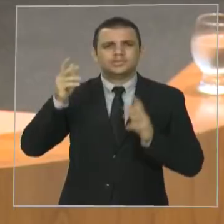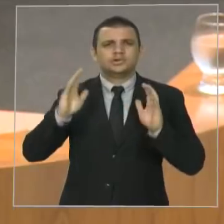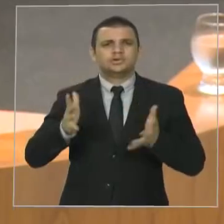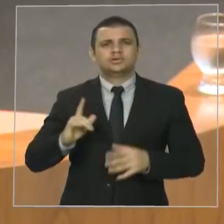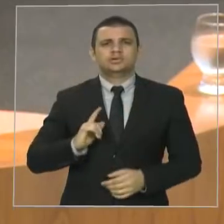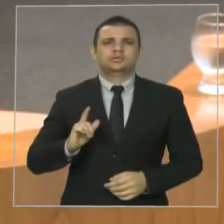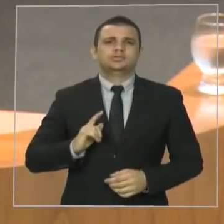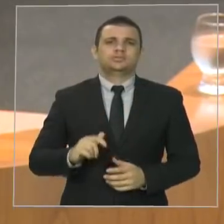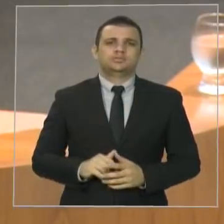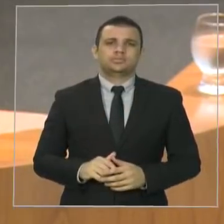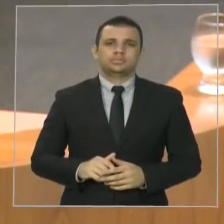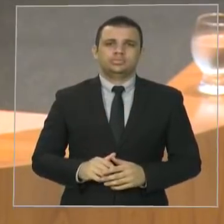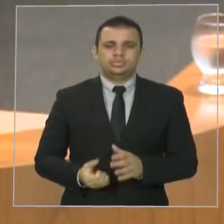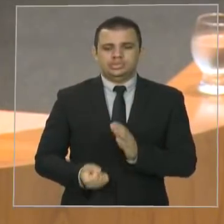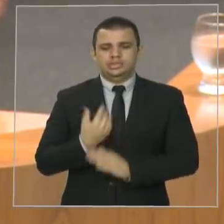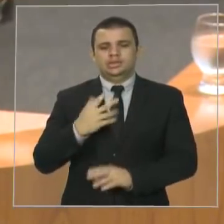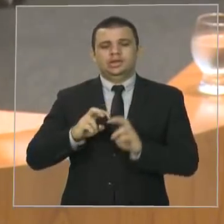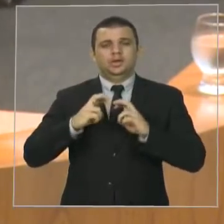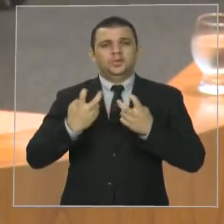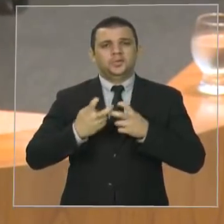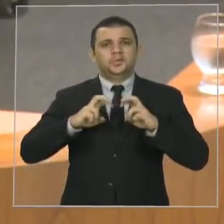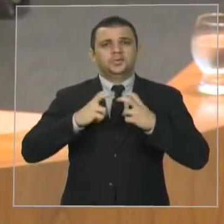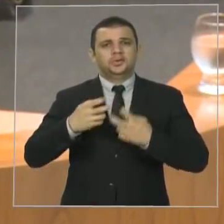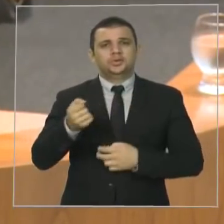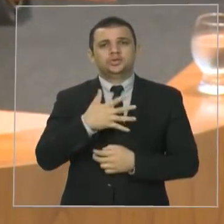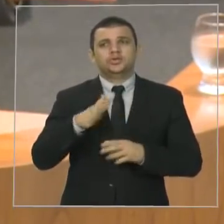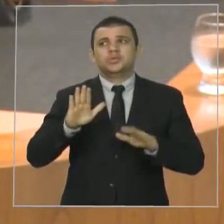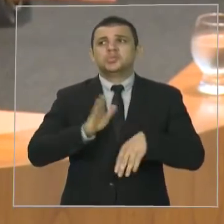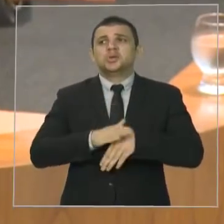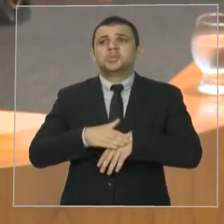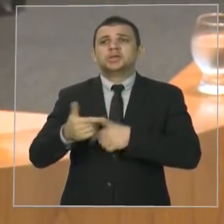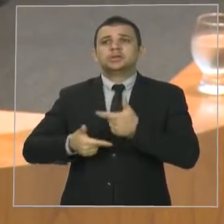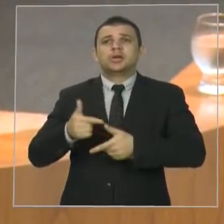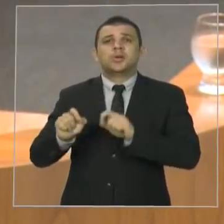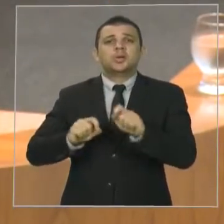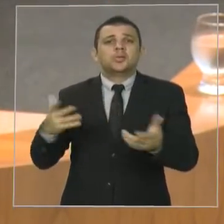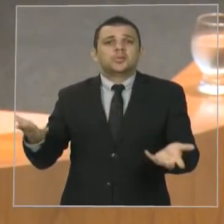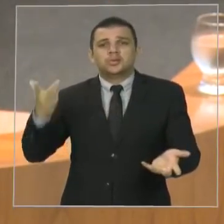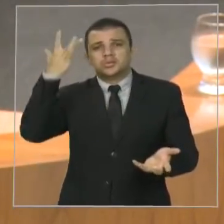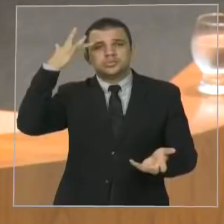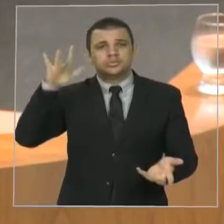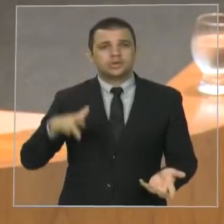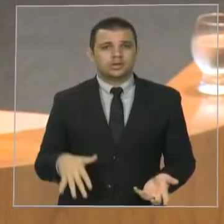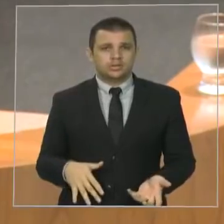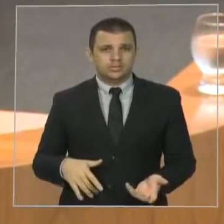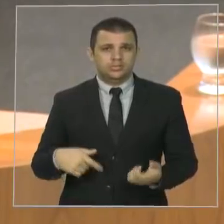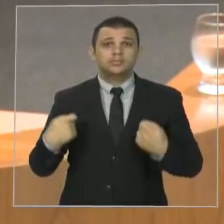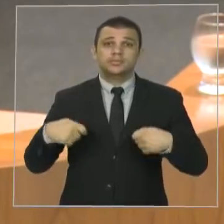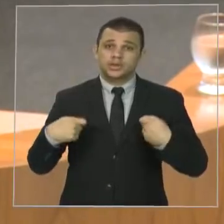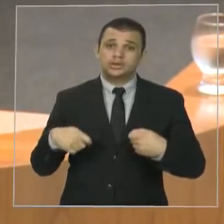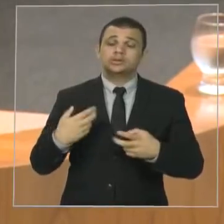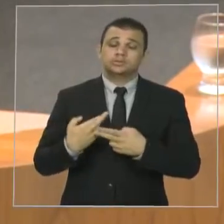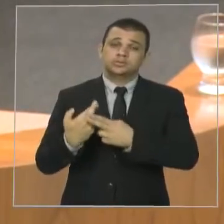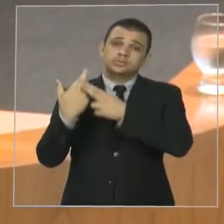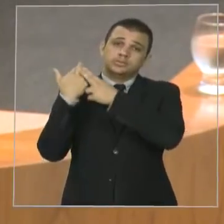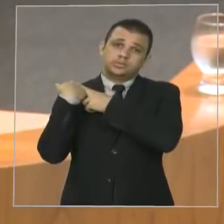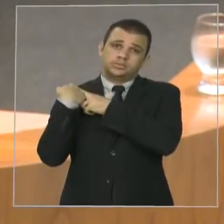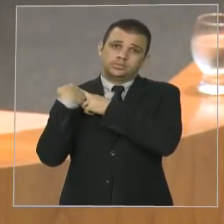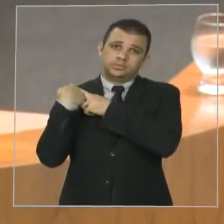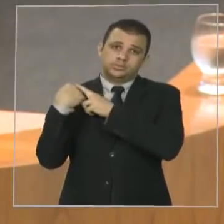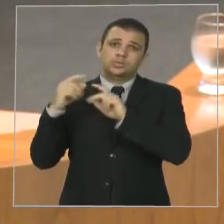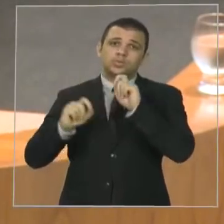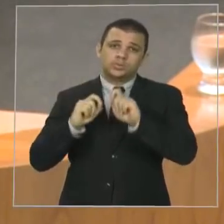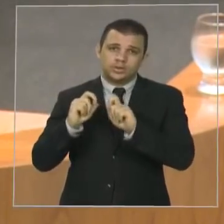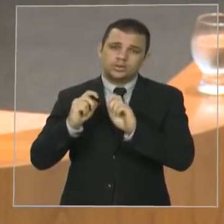veio do governo, da Secretaria de Segurança Pública, um projeto de lei, que